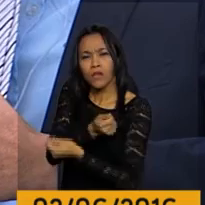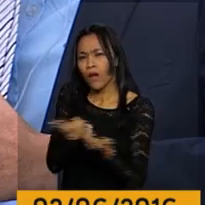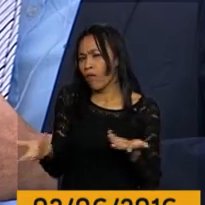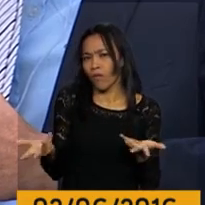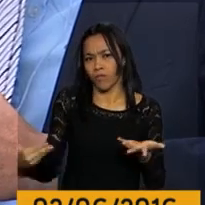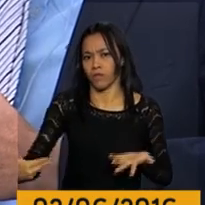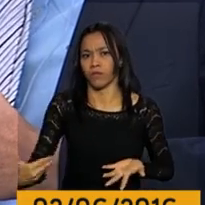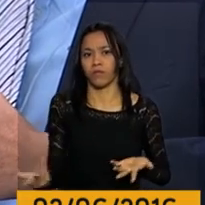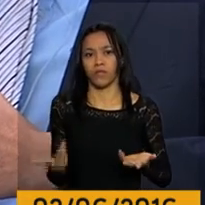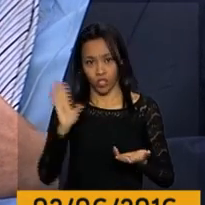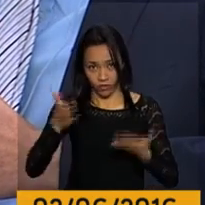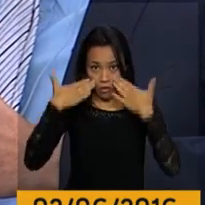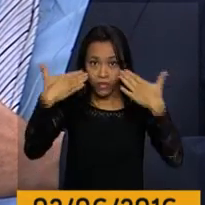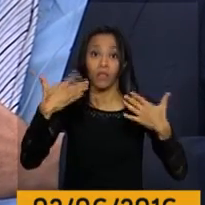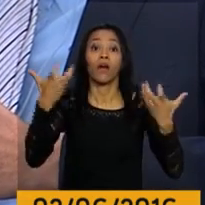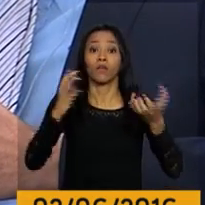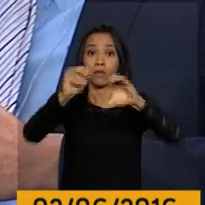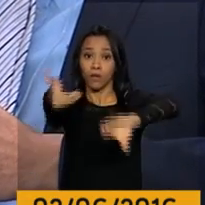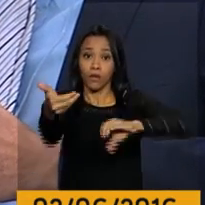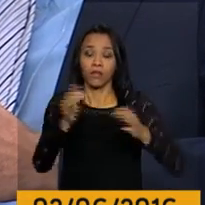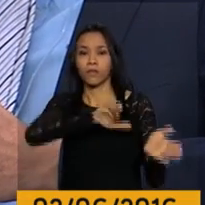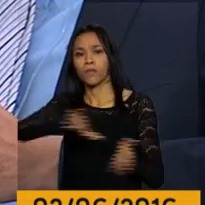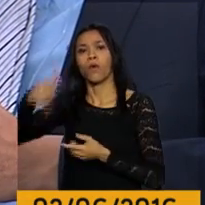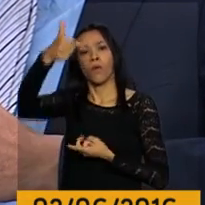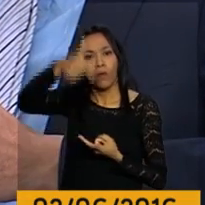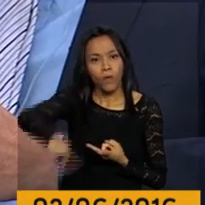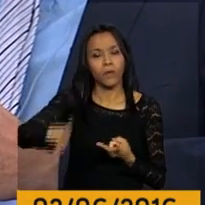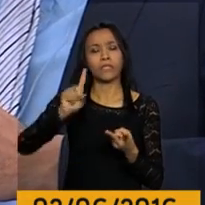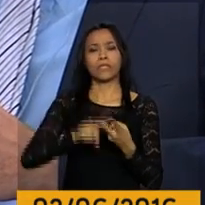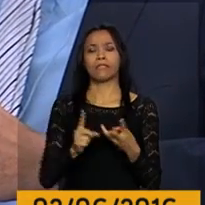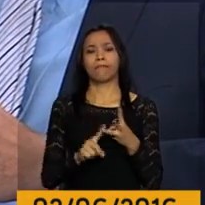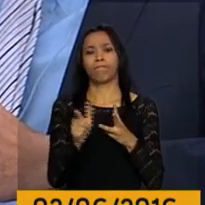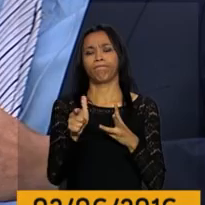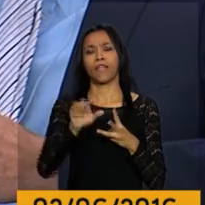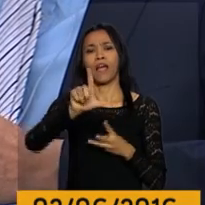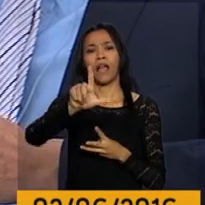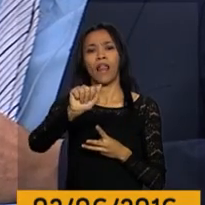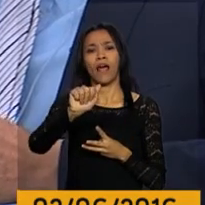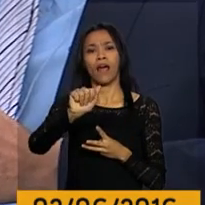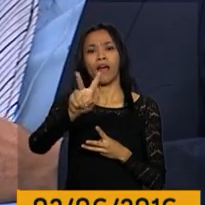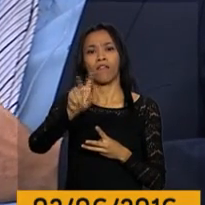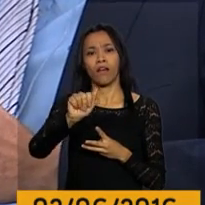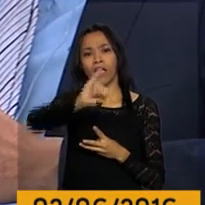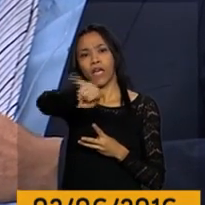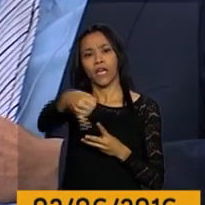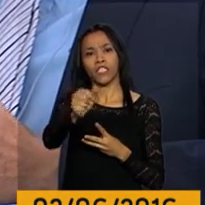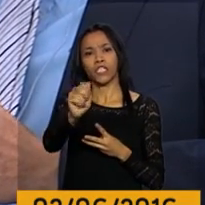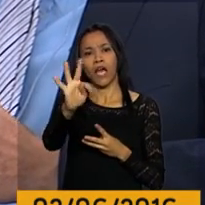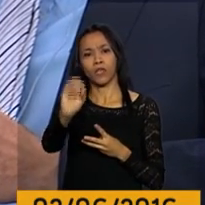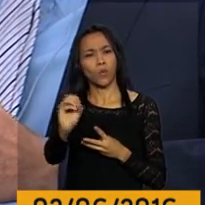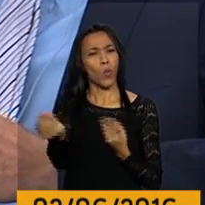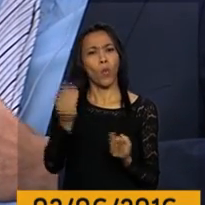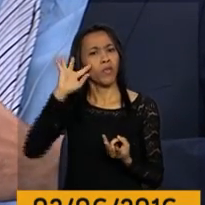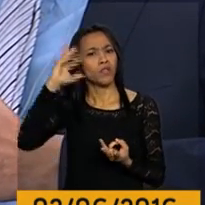Congresso? E como pretende tratar a questão da Lava Jato no Ministério, já que o antecessor acabou deixando o posto porque foi